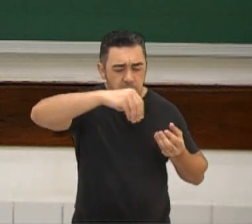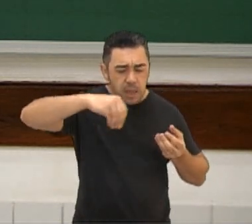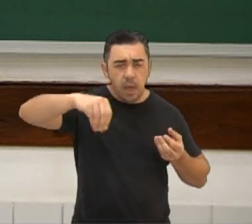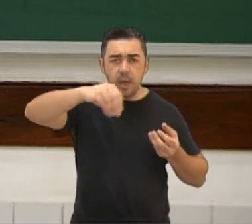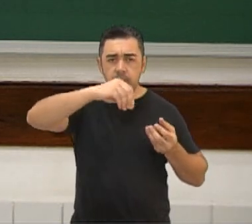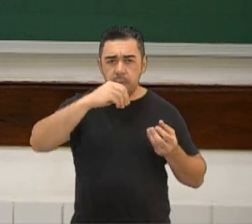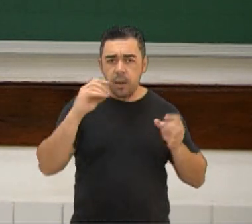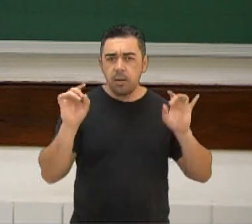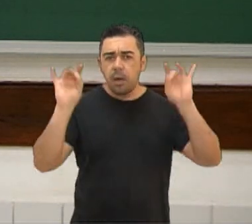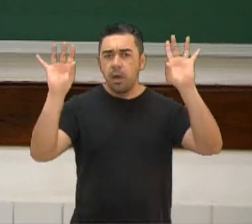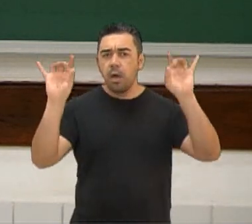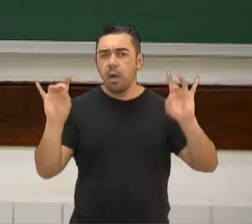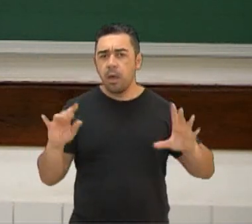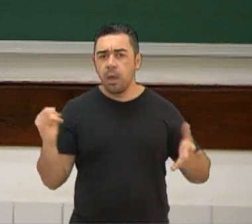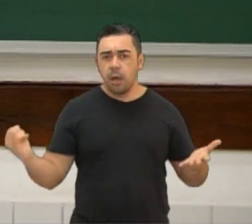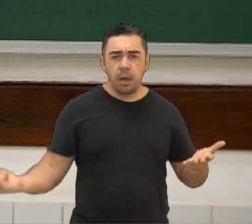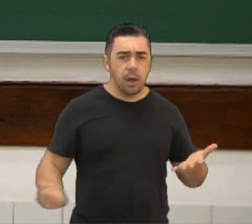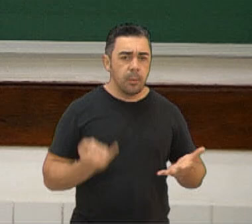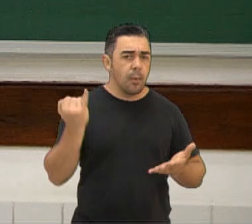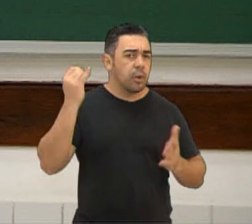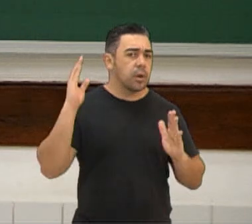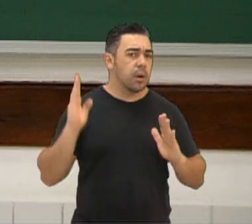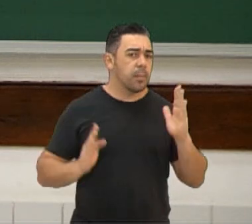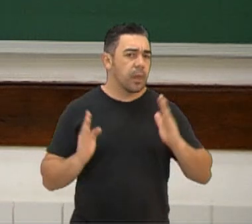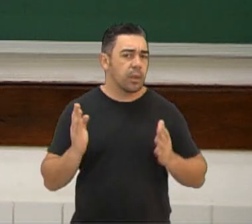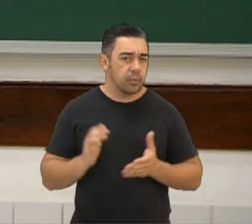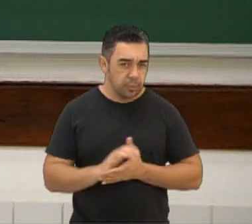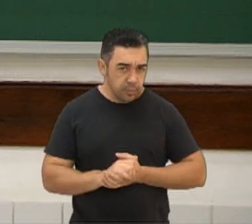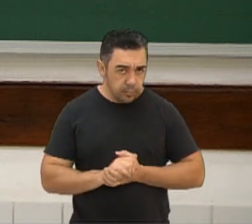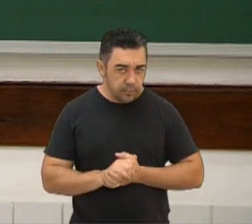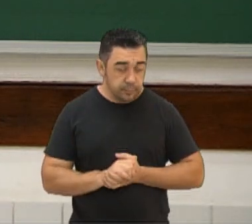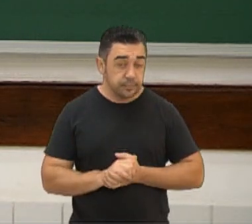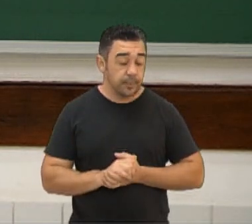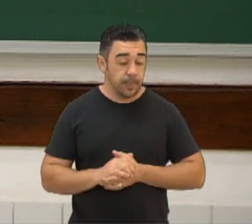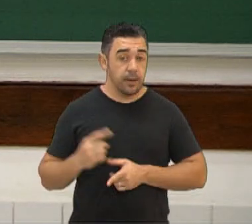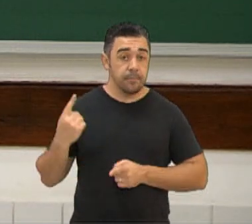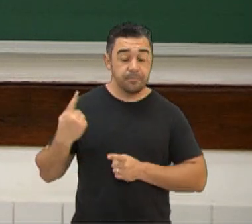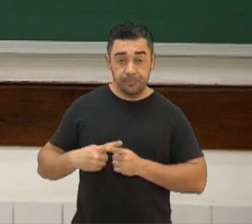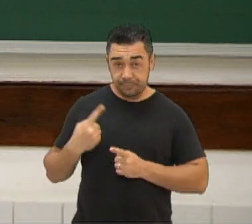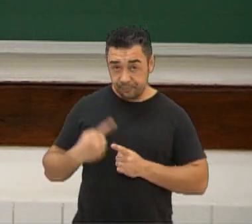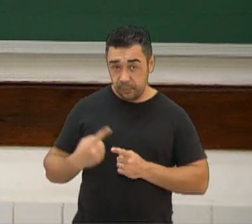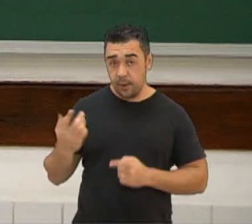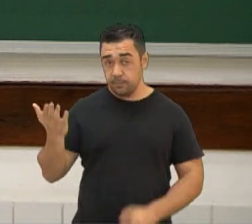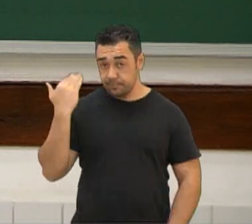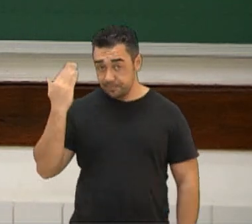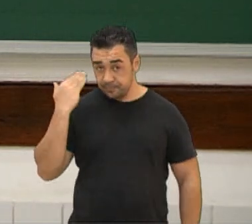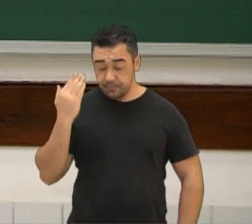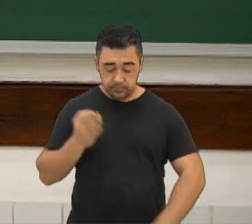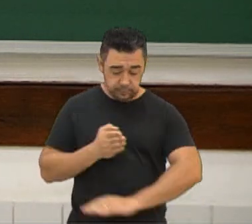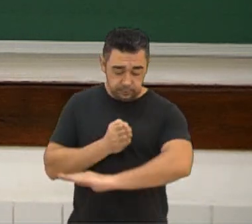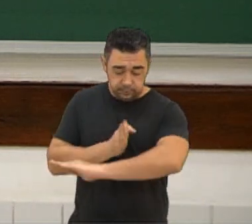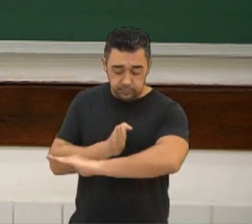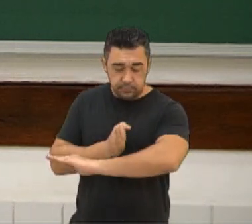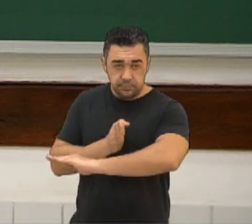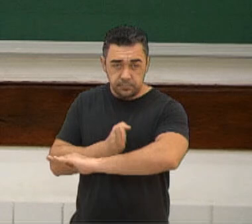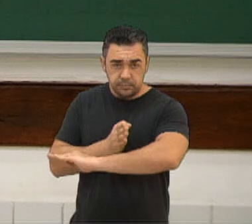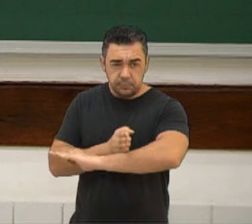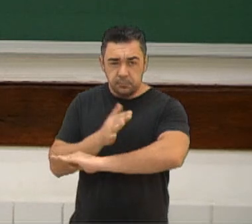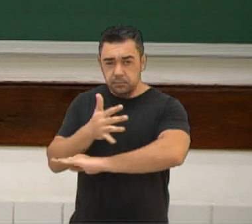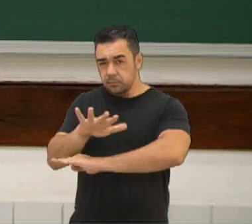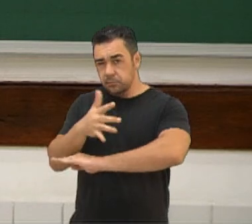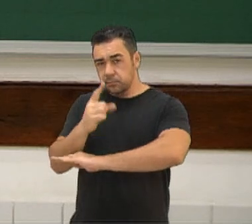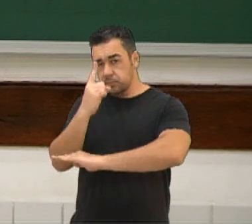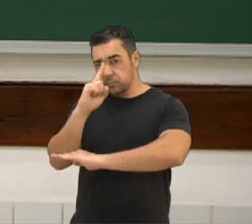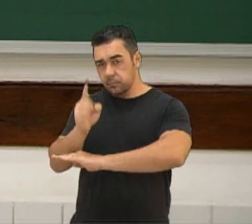preciosa e tão importante nesse período? Gente, as pessoas, durante a Idade Média, mais de 1000 anos,